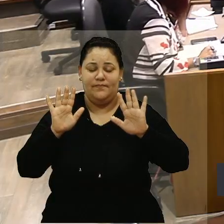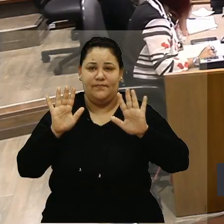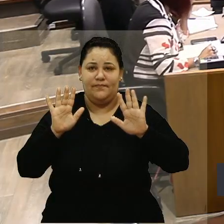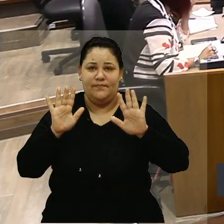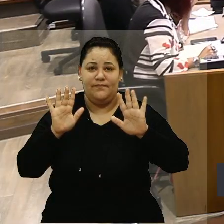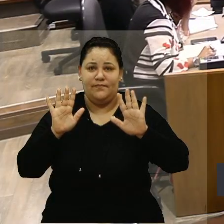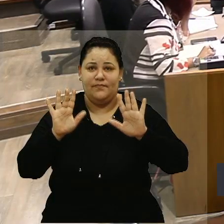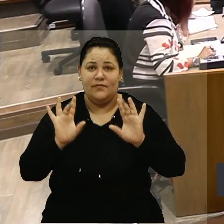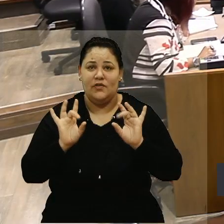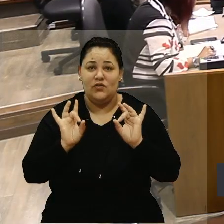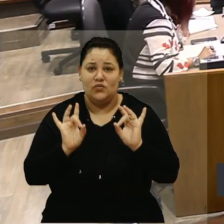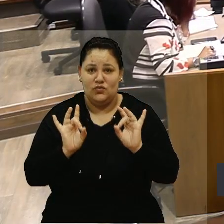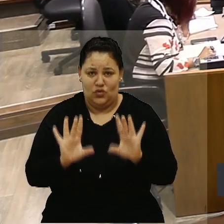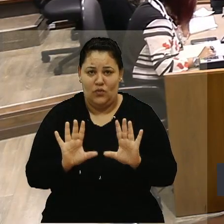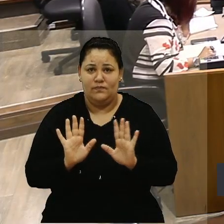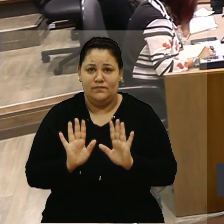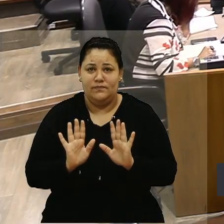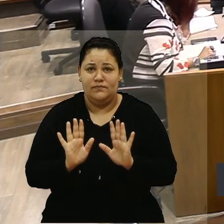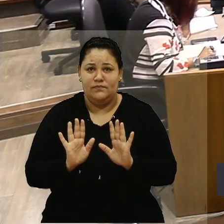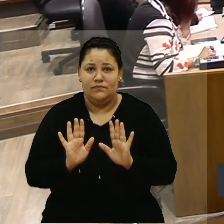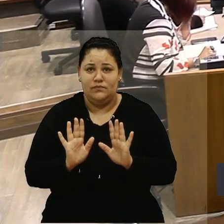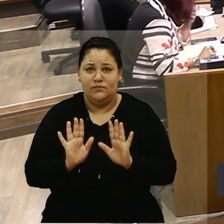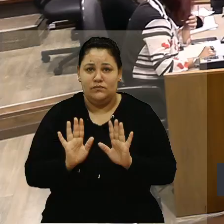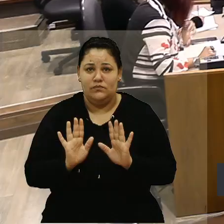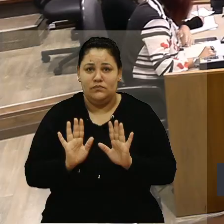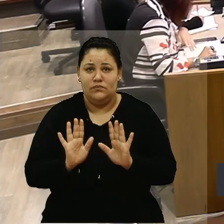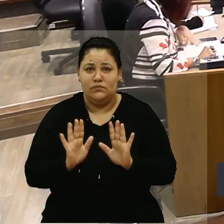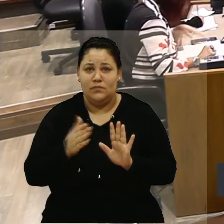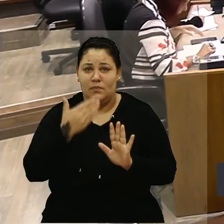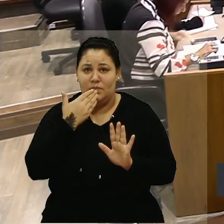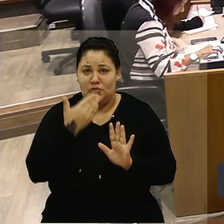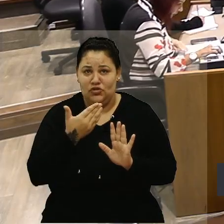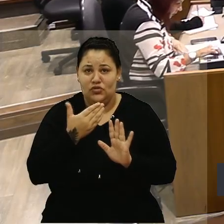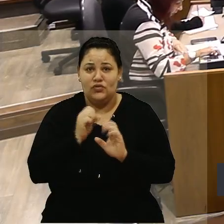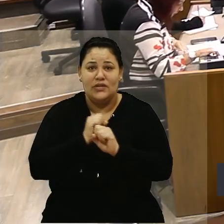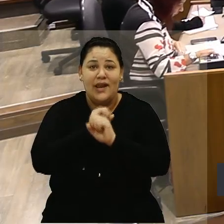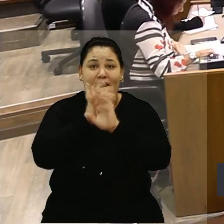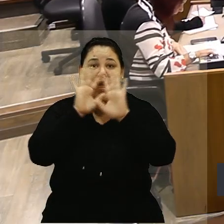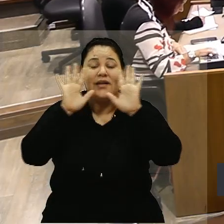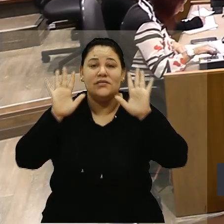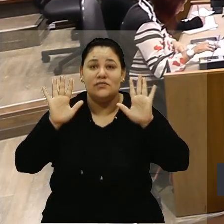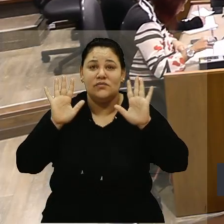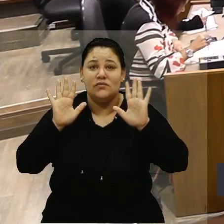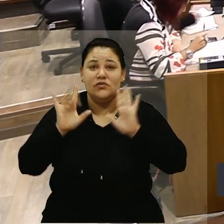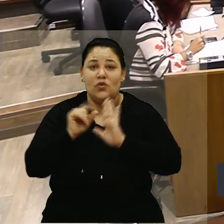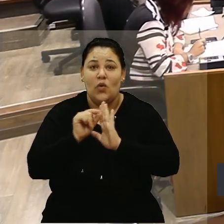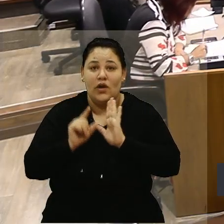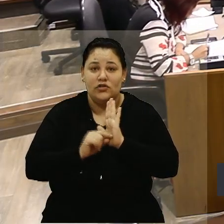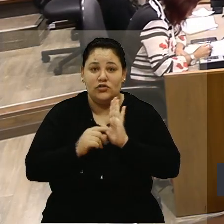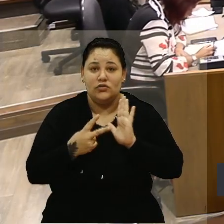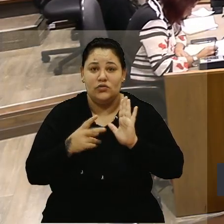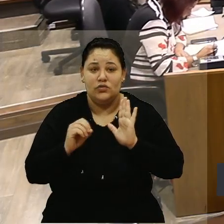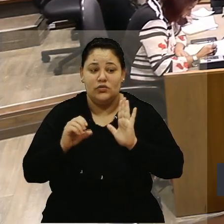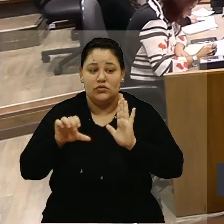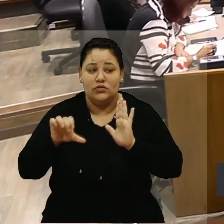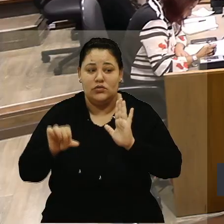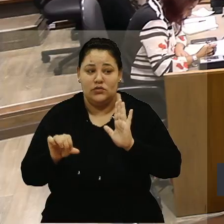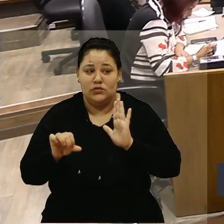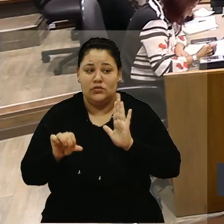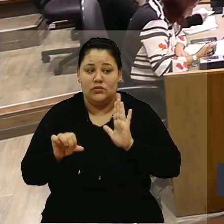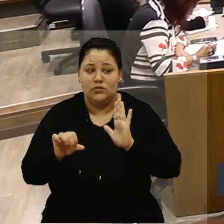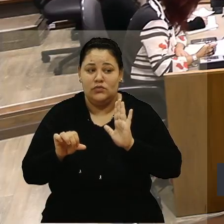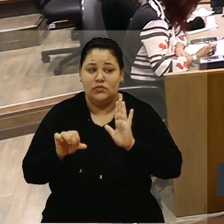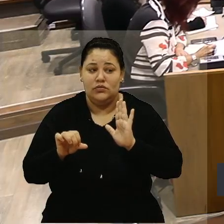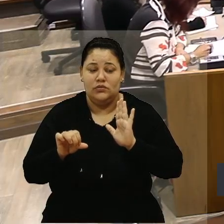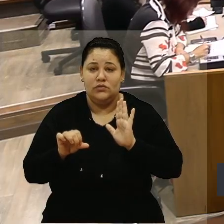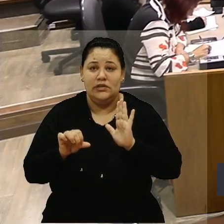eu queria só... Não, um pedido de esclarecimento, presidente. O artigo 209... prevê no